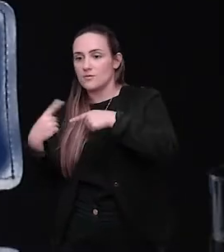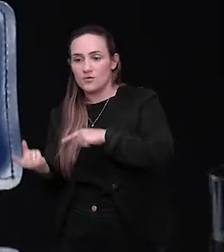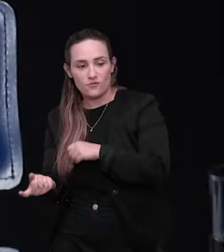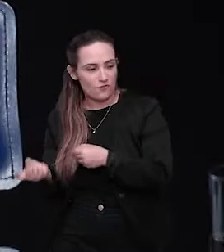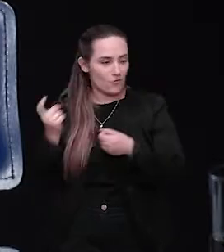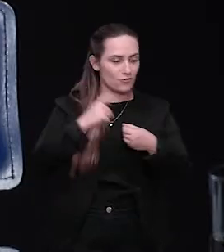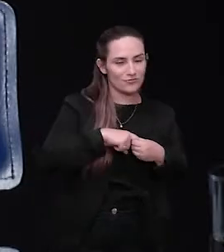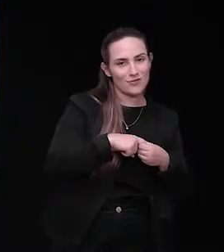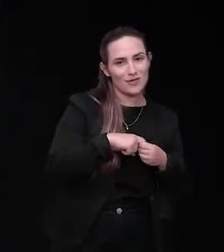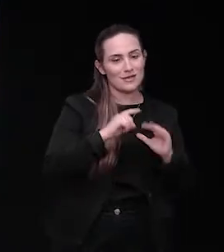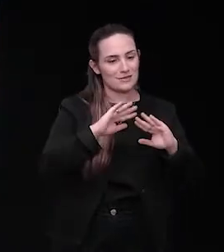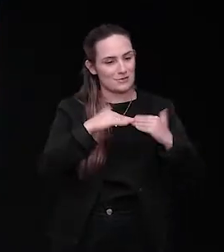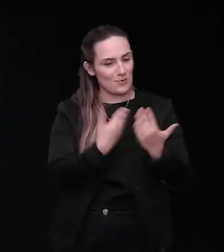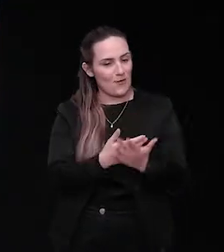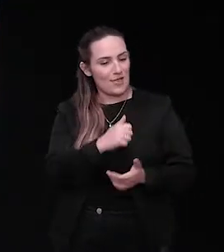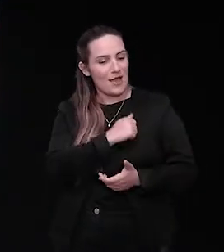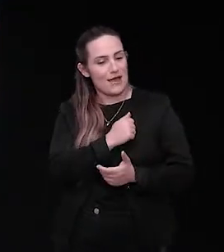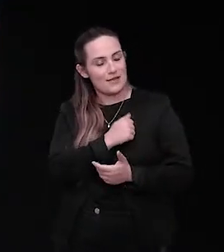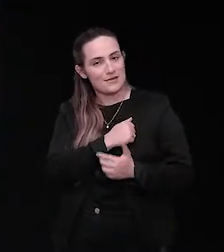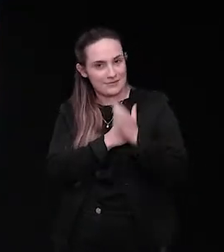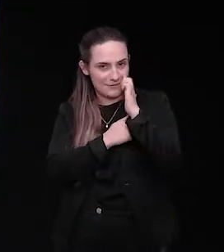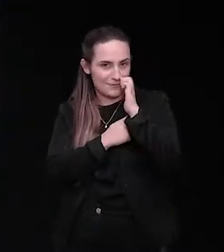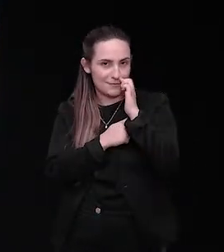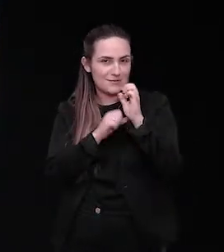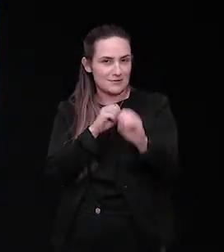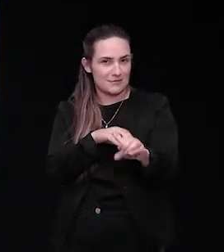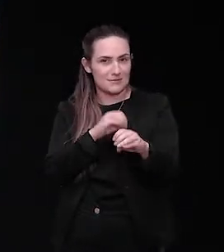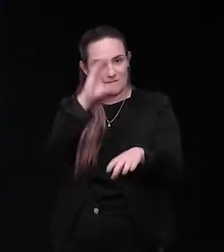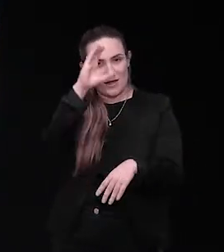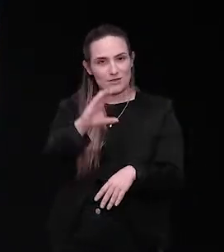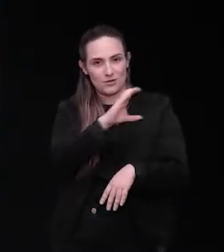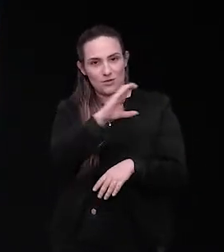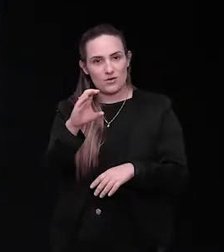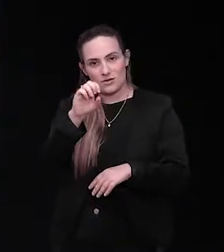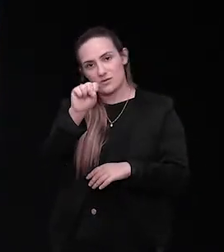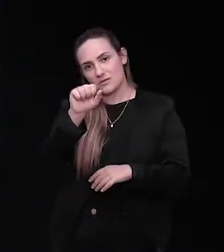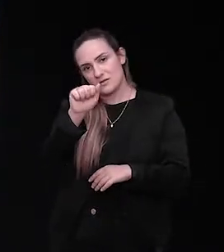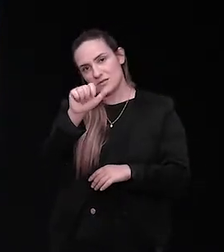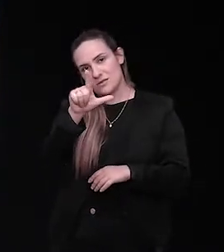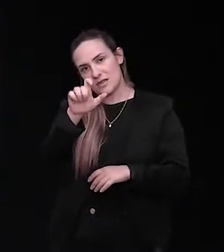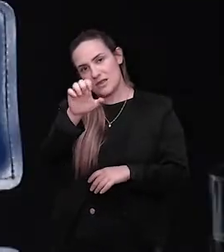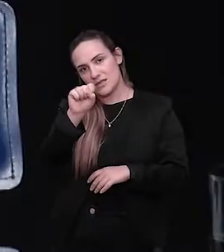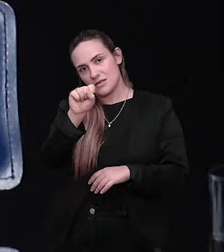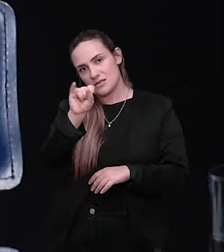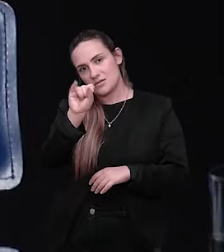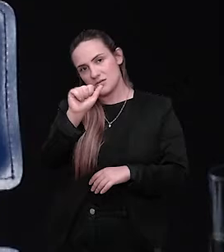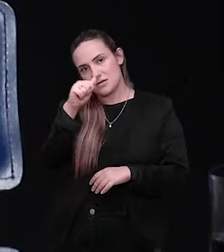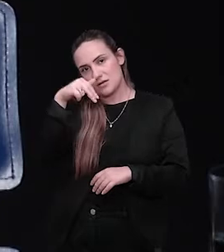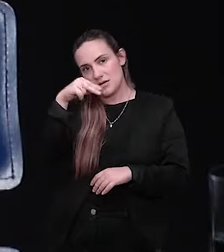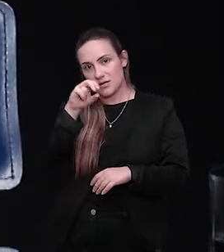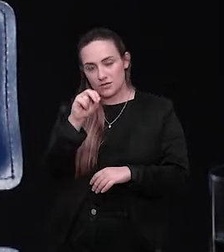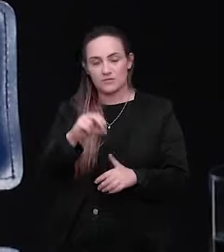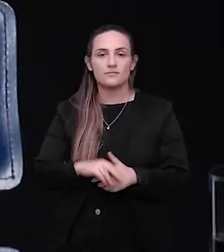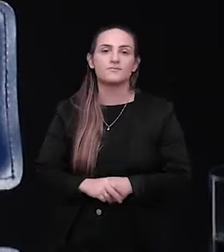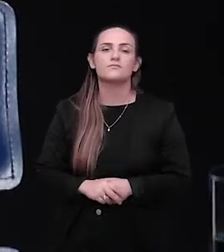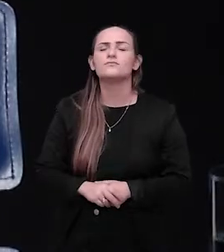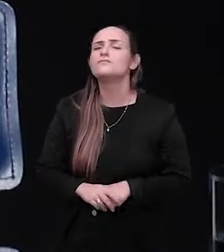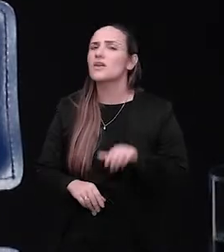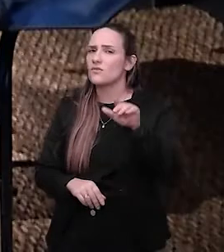formação salesiana. Praticamente essa mesmo. Católico e salesiano foi a minha formação. E